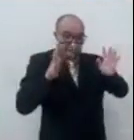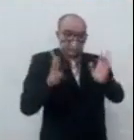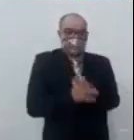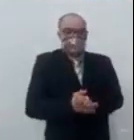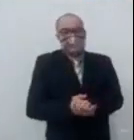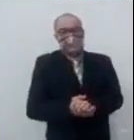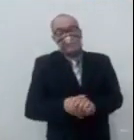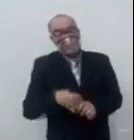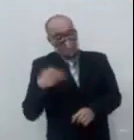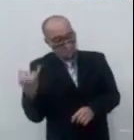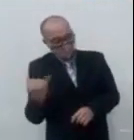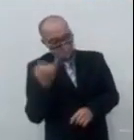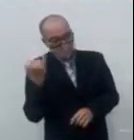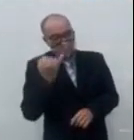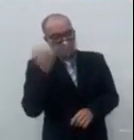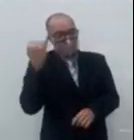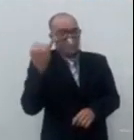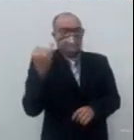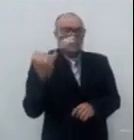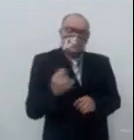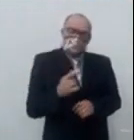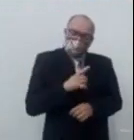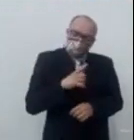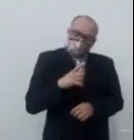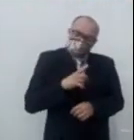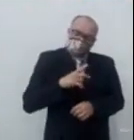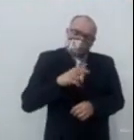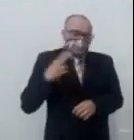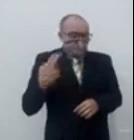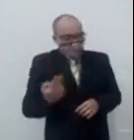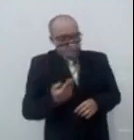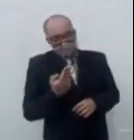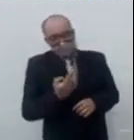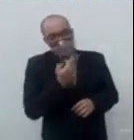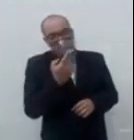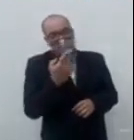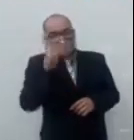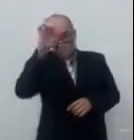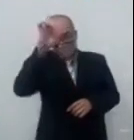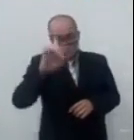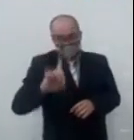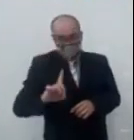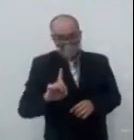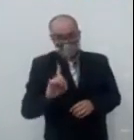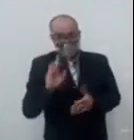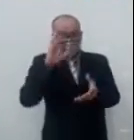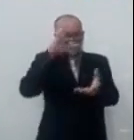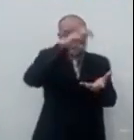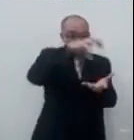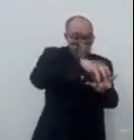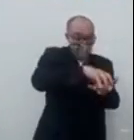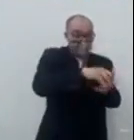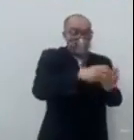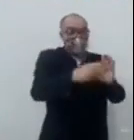é uma importância muito grande, né, ter os direitos dos trabalhadores.